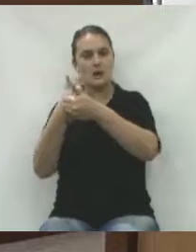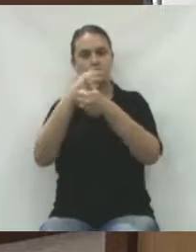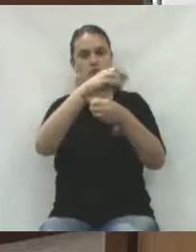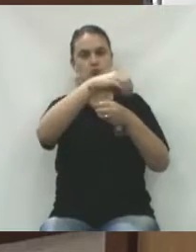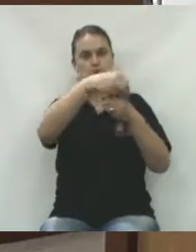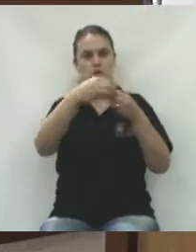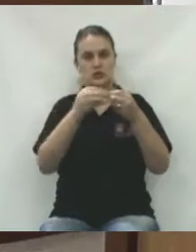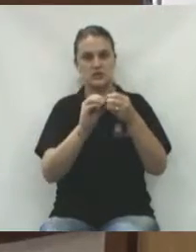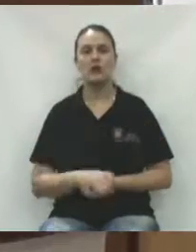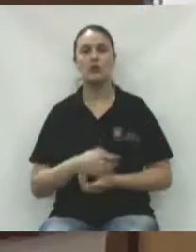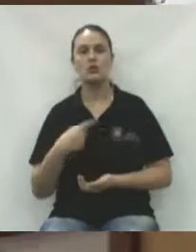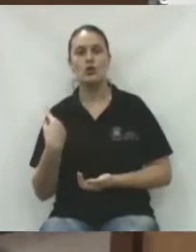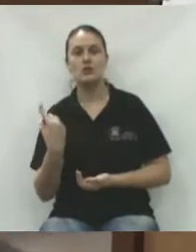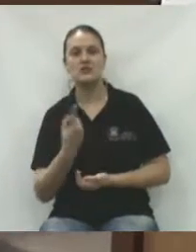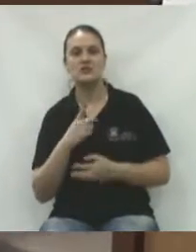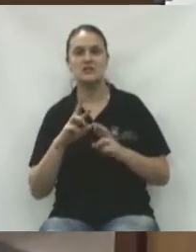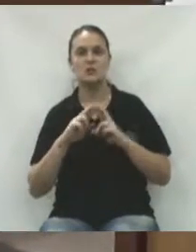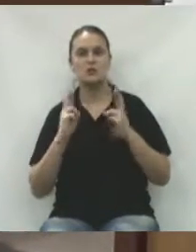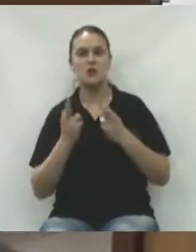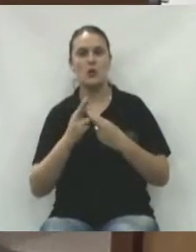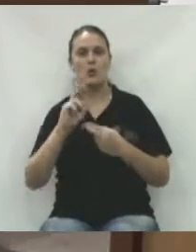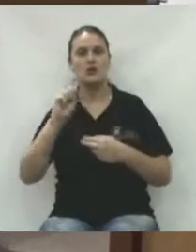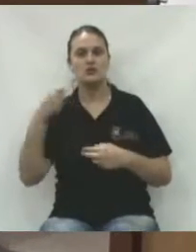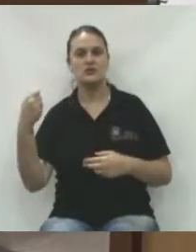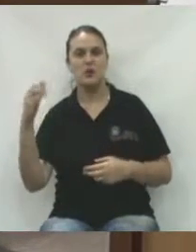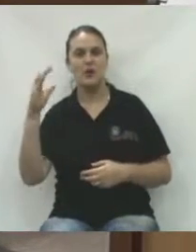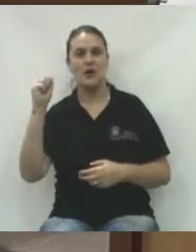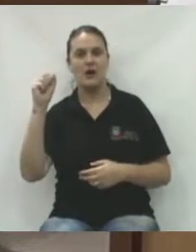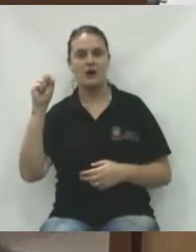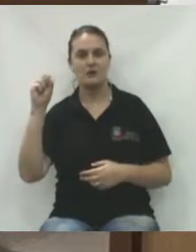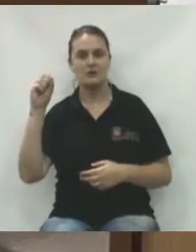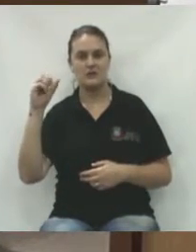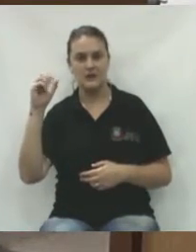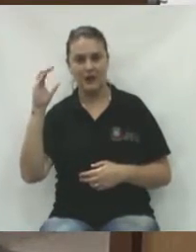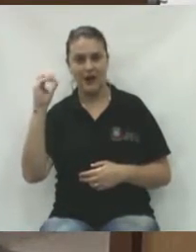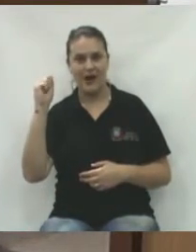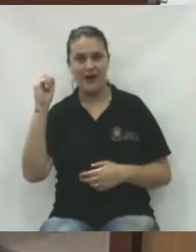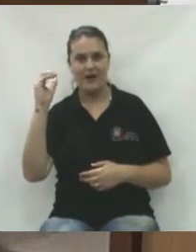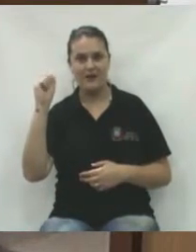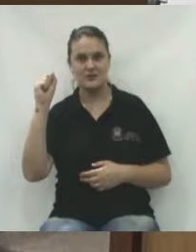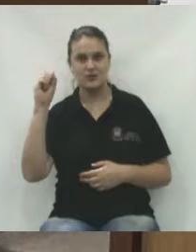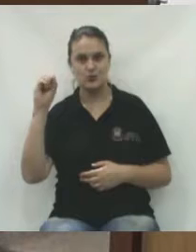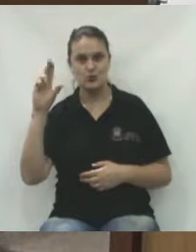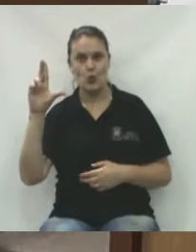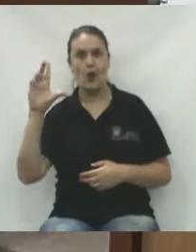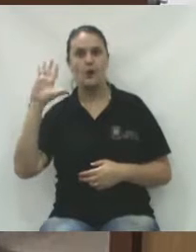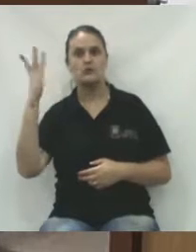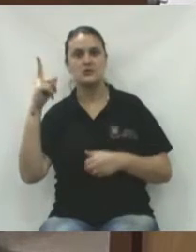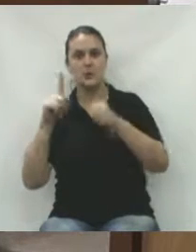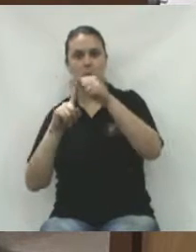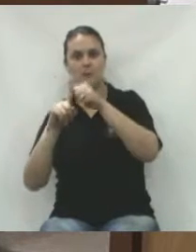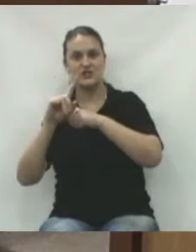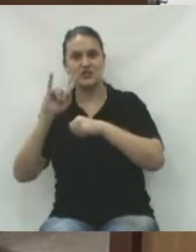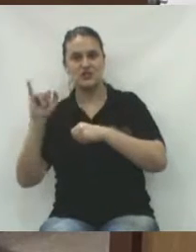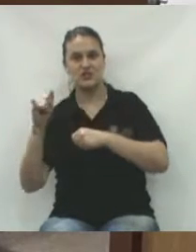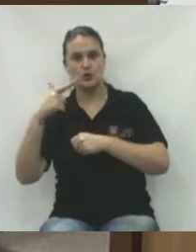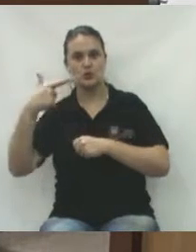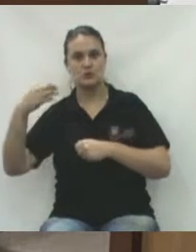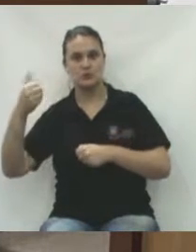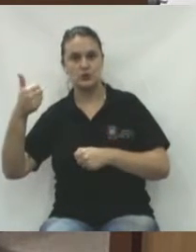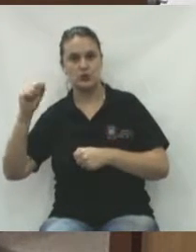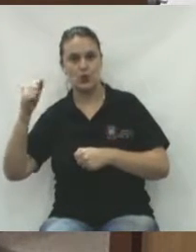que região sul do paraná é a nossa reunião da associação da cam sul vai acontecer em janeiro